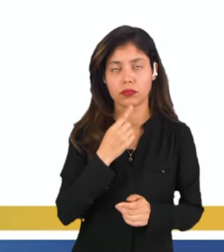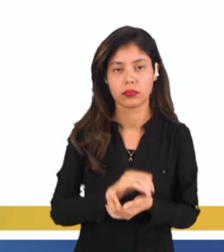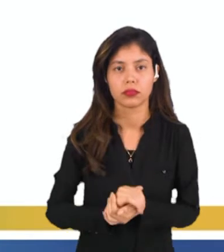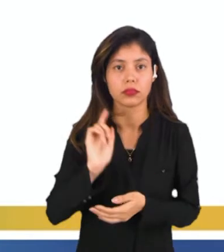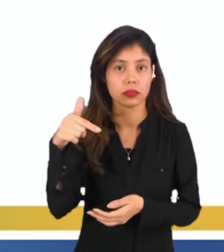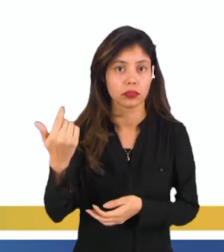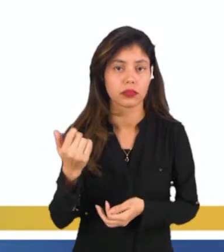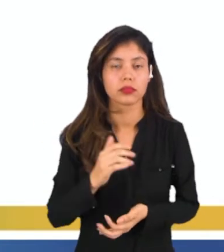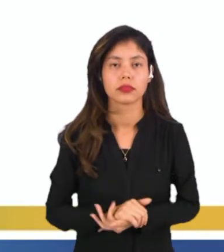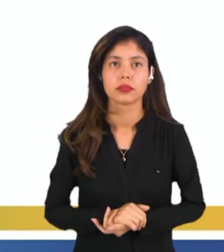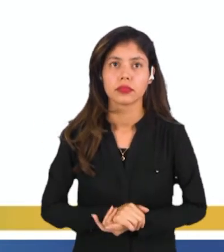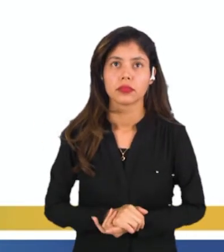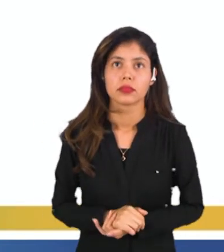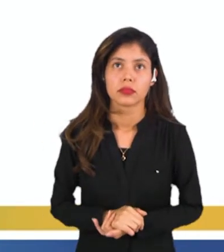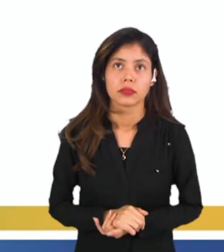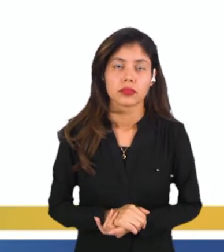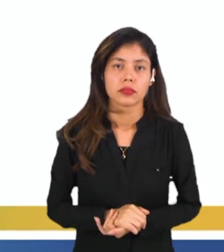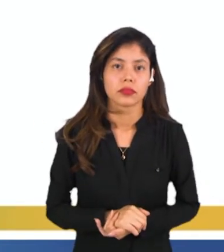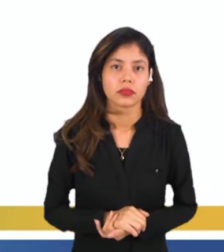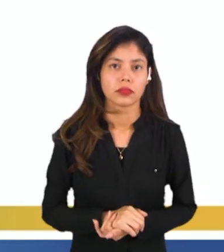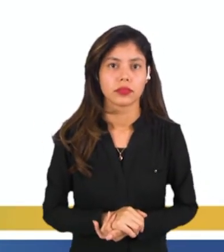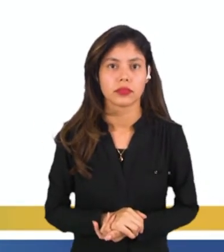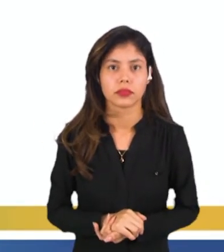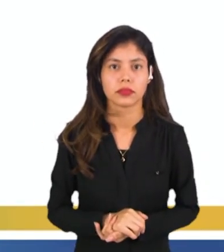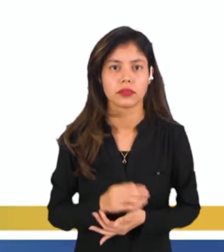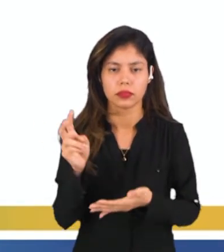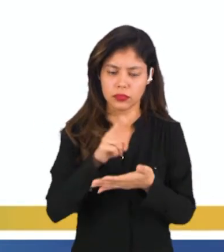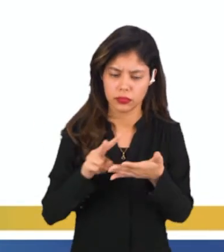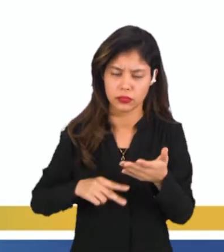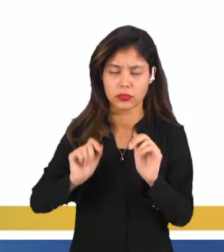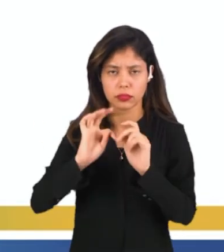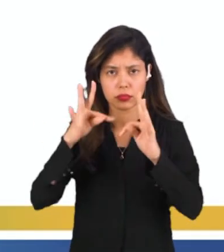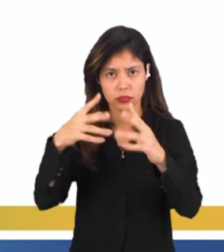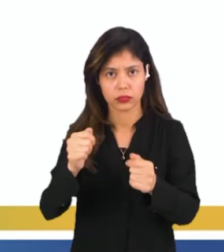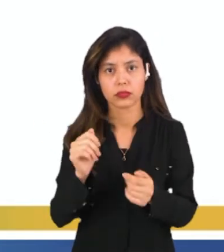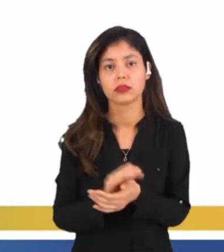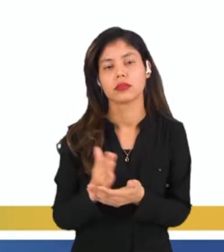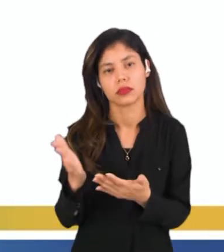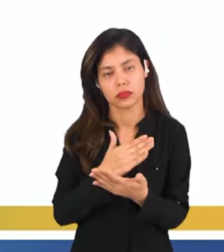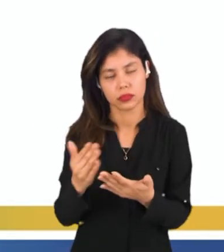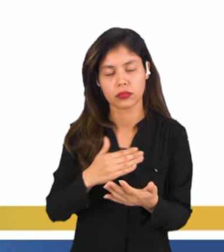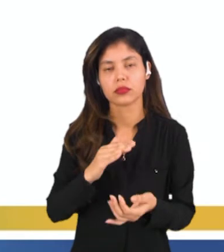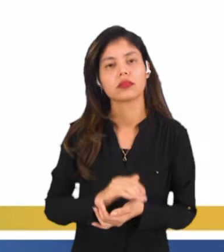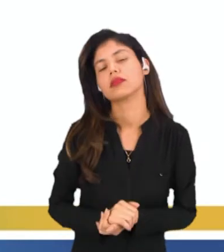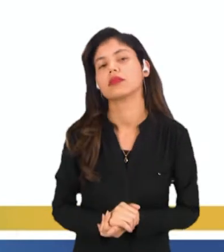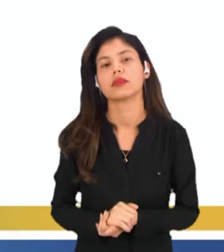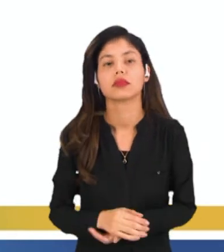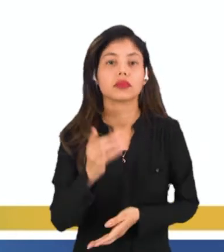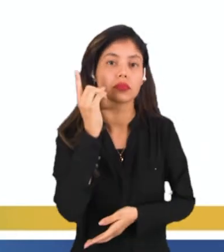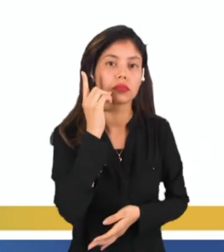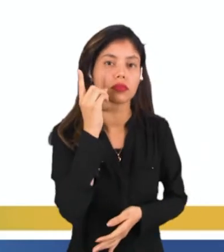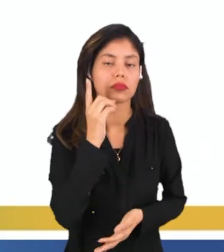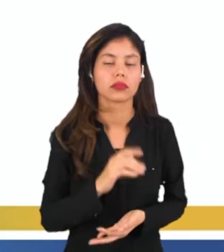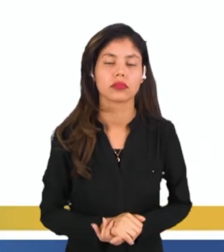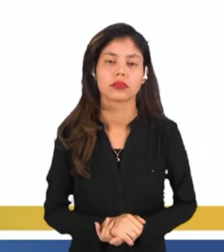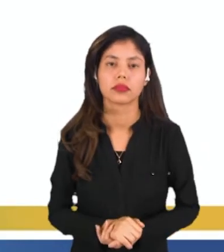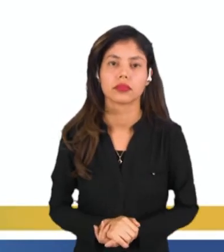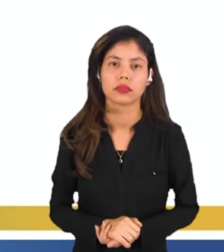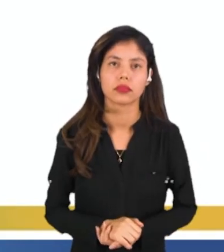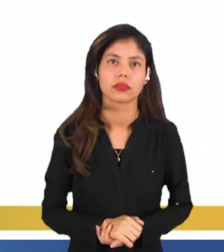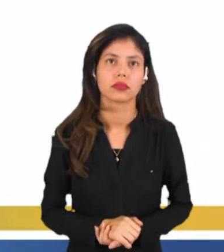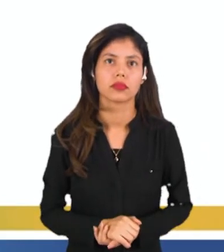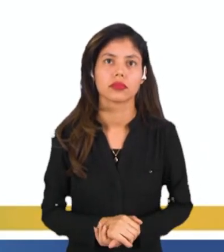para o próximo slide. Então, vocês podem fazer em casa a leitura do restante das obras, tá? E as suas datas